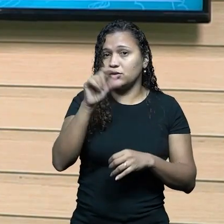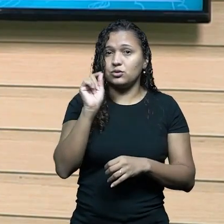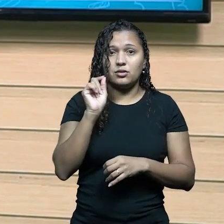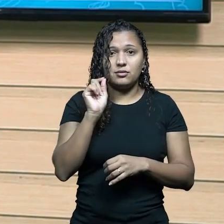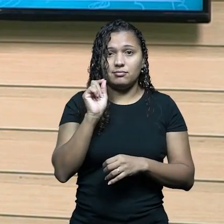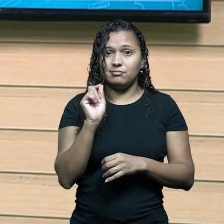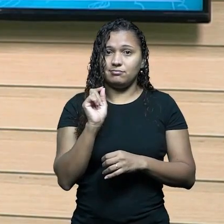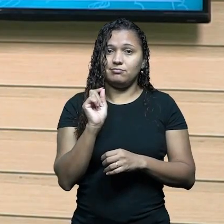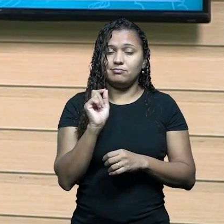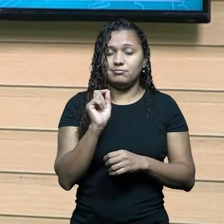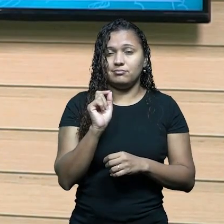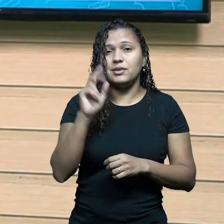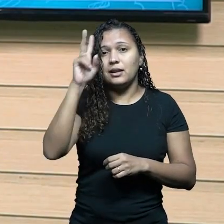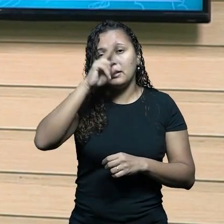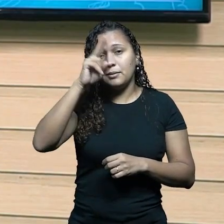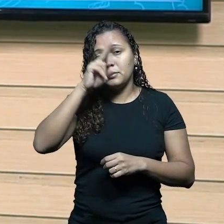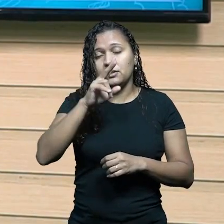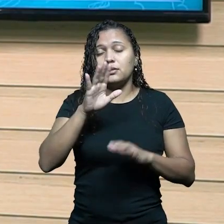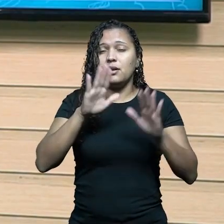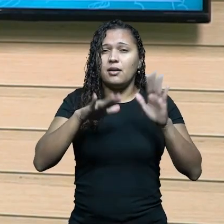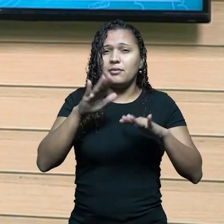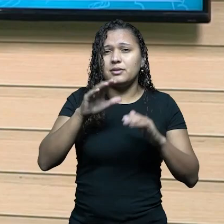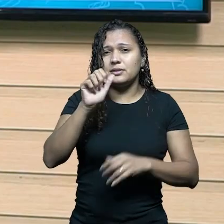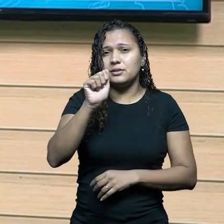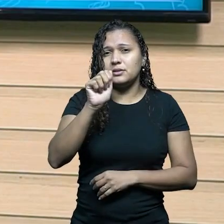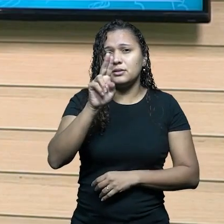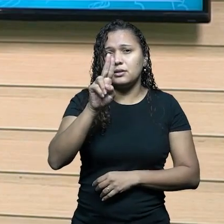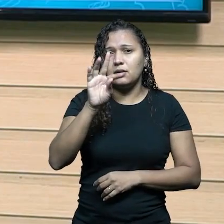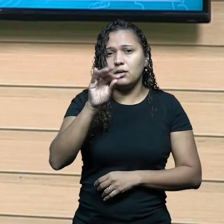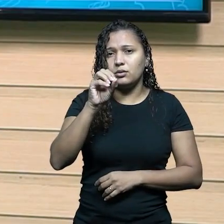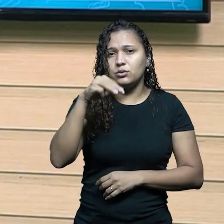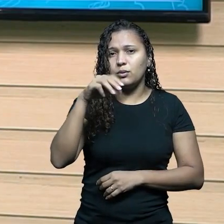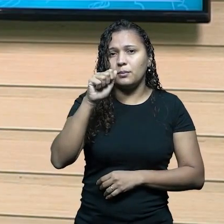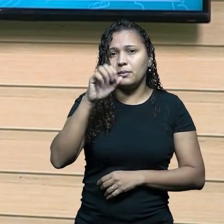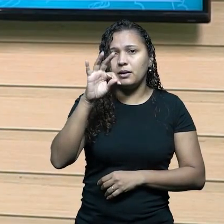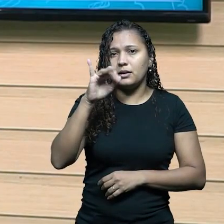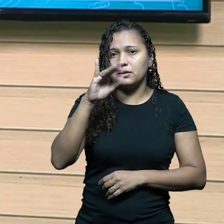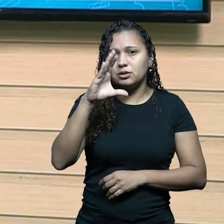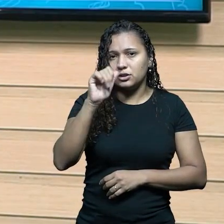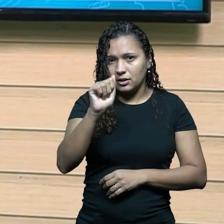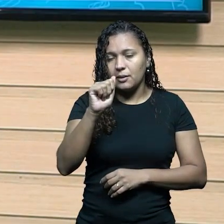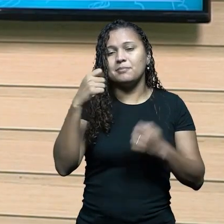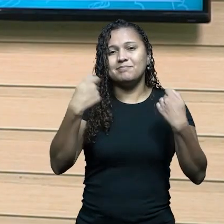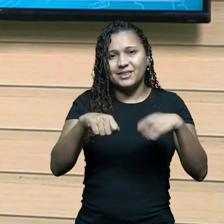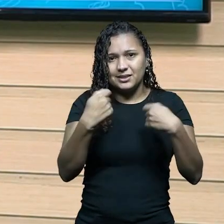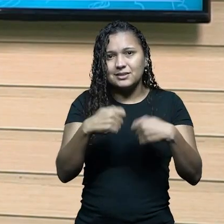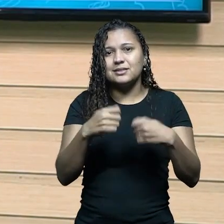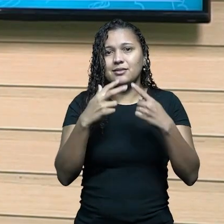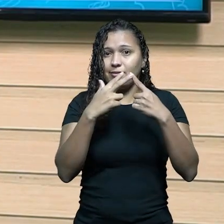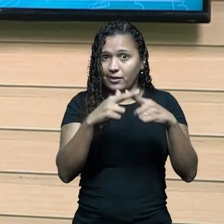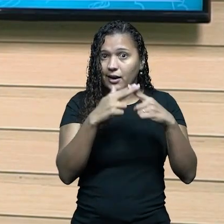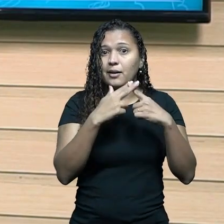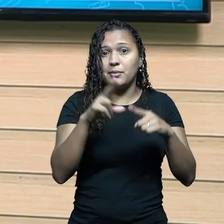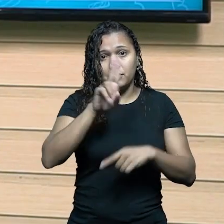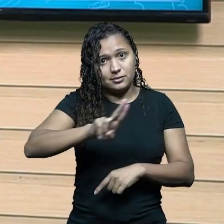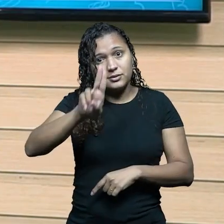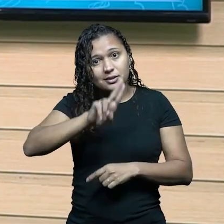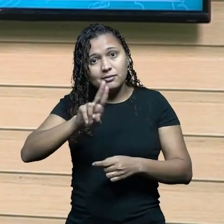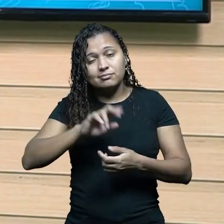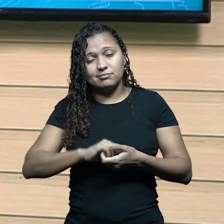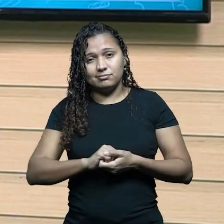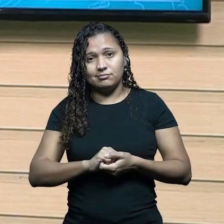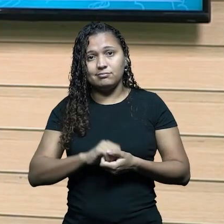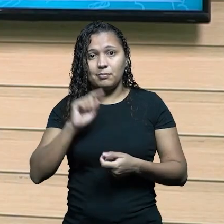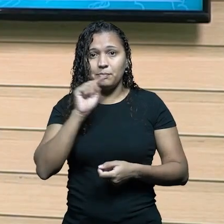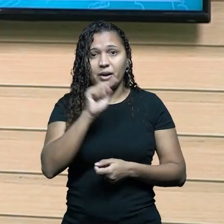você selecionar. Lembrando, mesmo que seja de forma automática, você tem que acionar a ferramenta que você vai